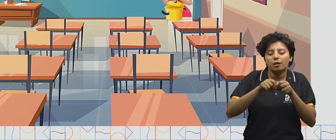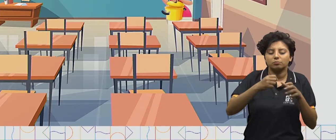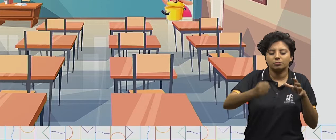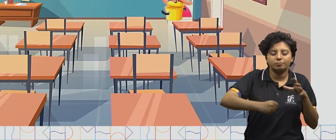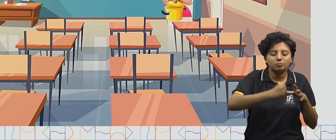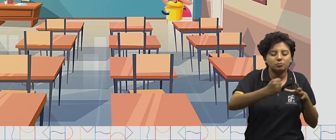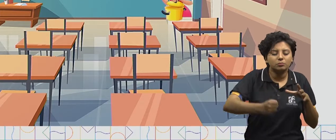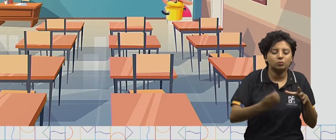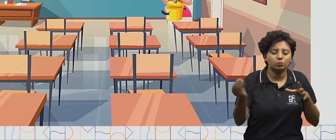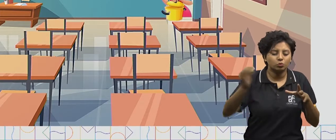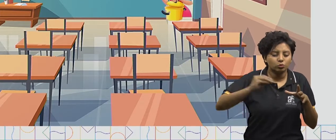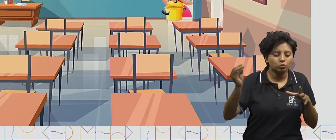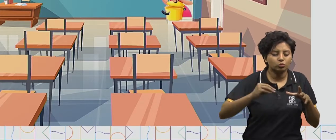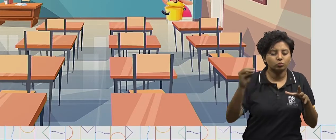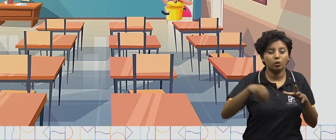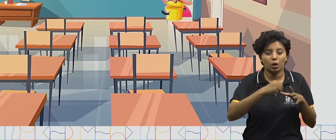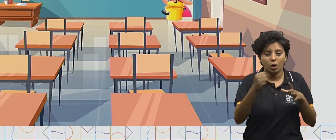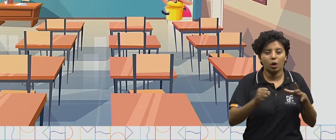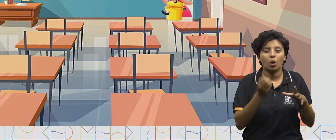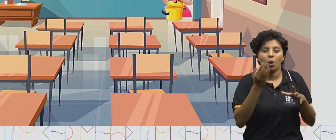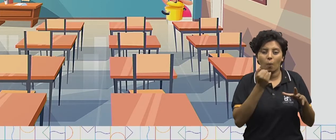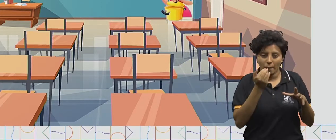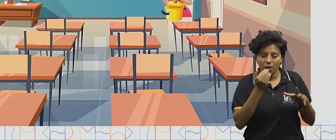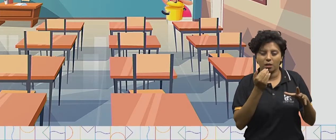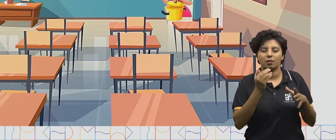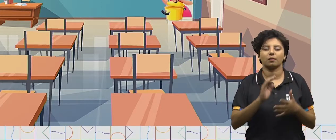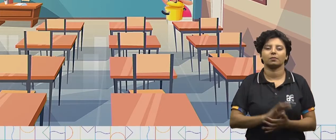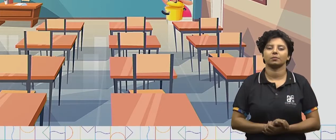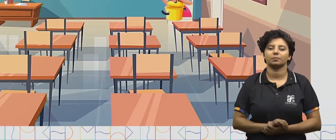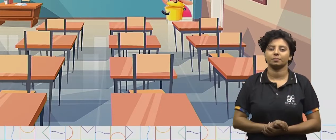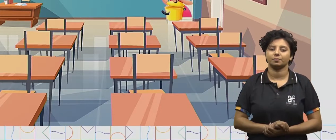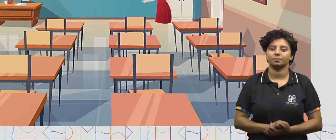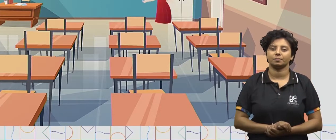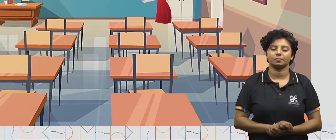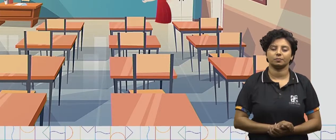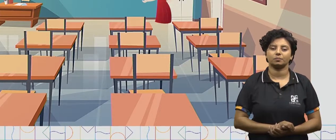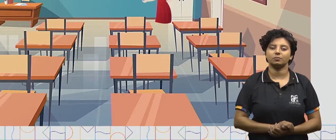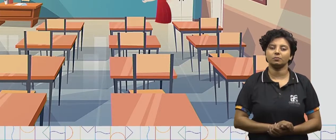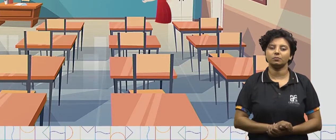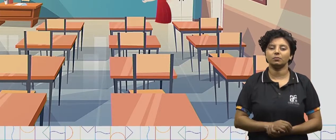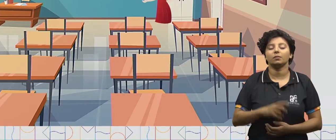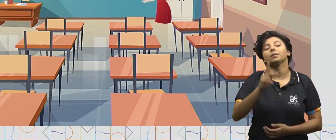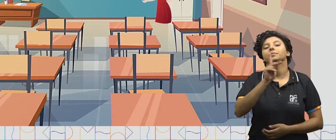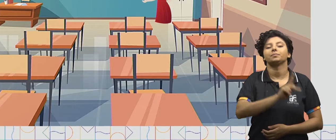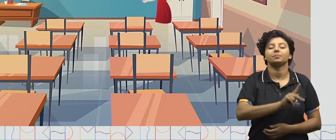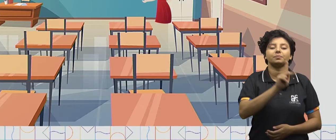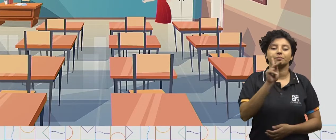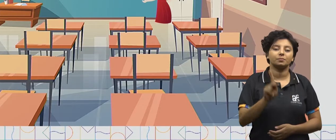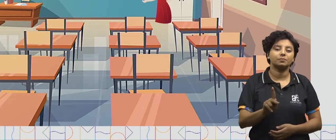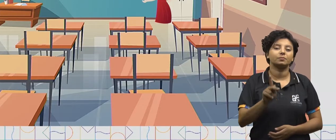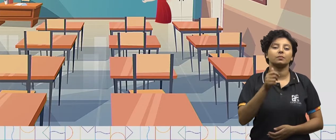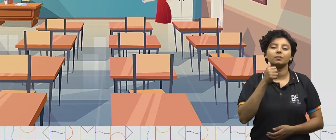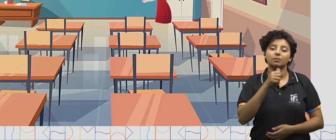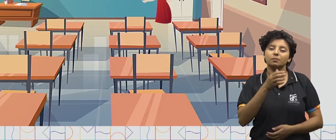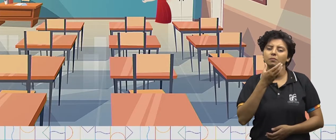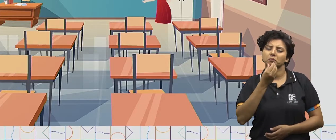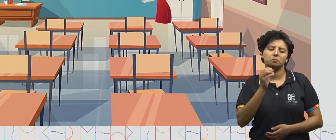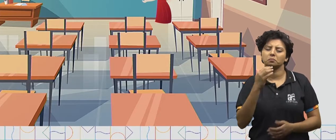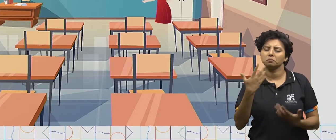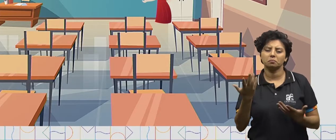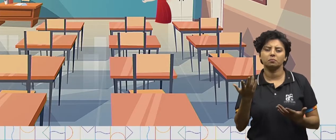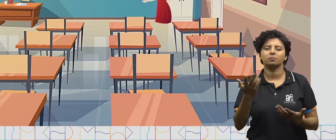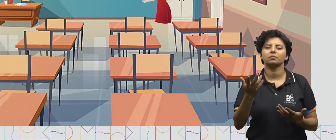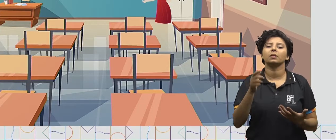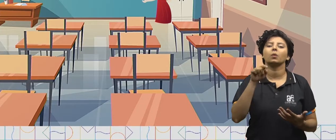preparar a alimentação dos estudantes, aquela da hora do lanche. A pedagoga ou